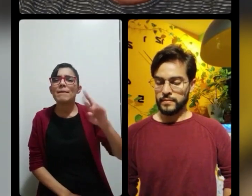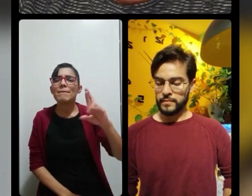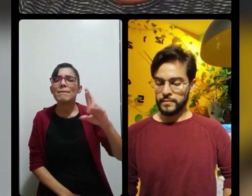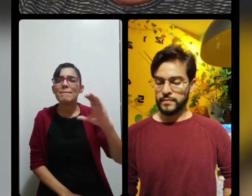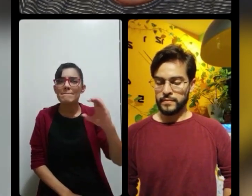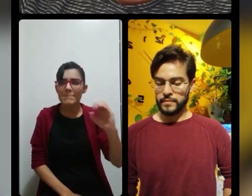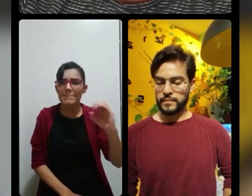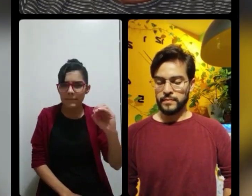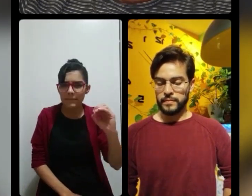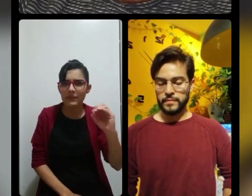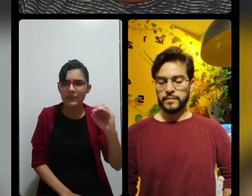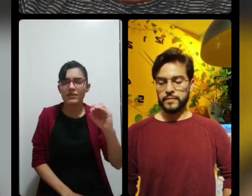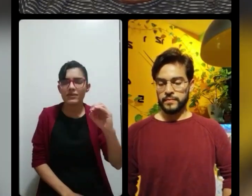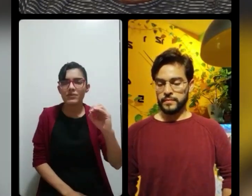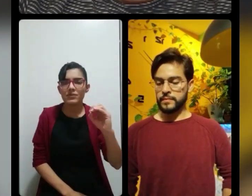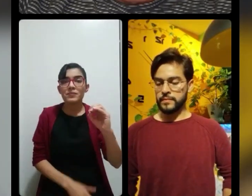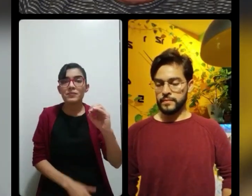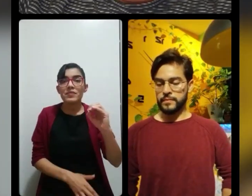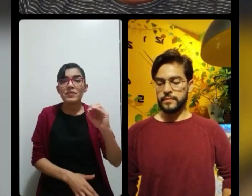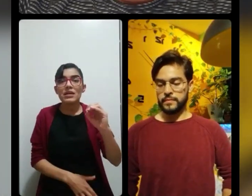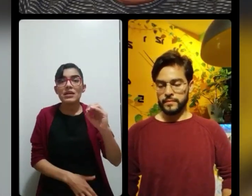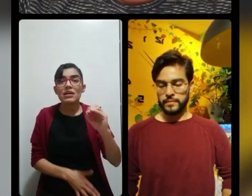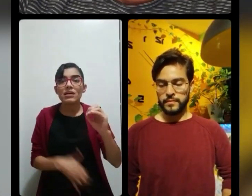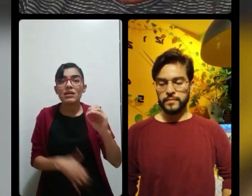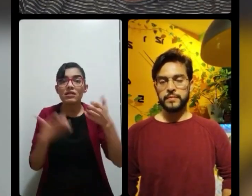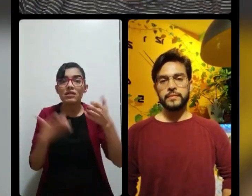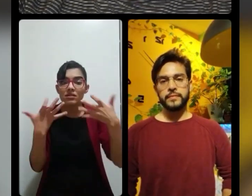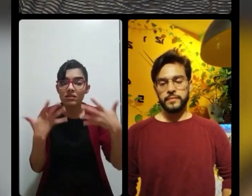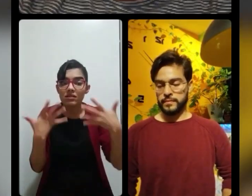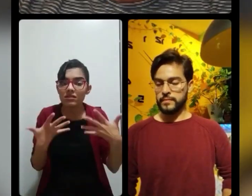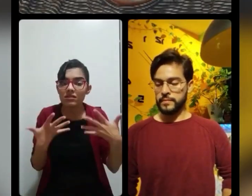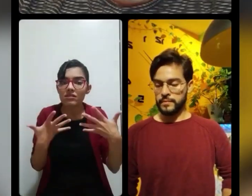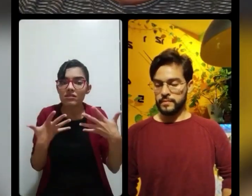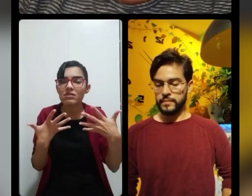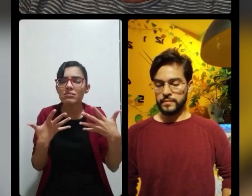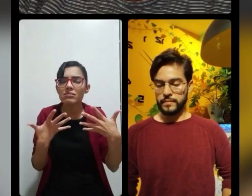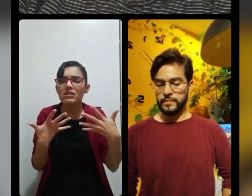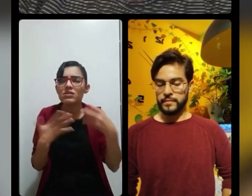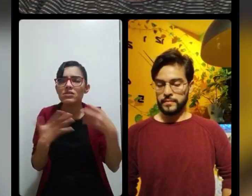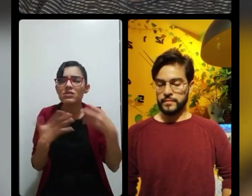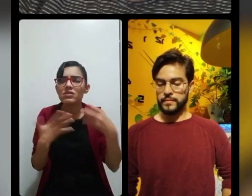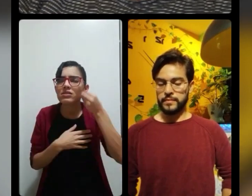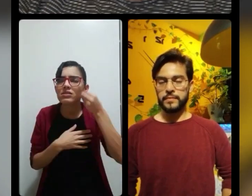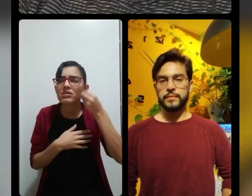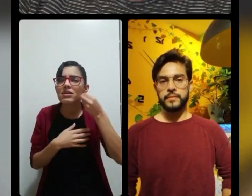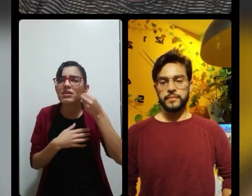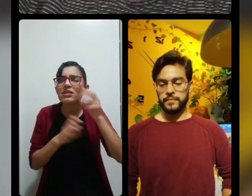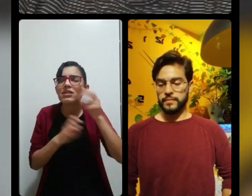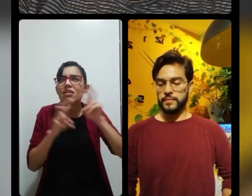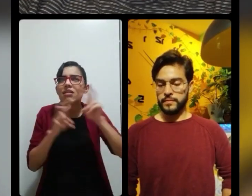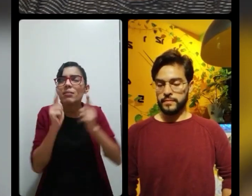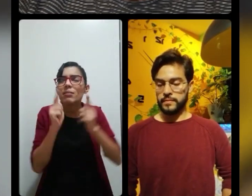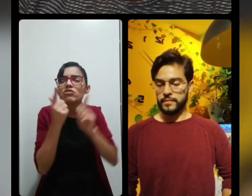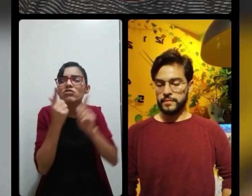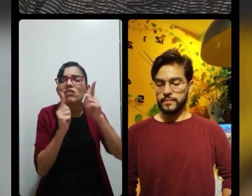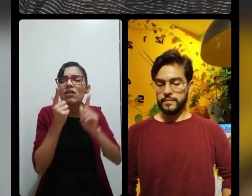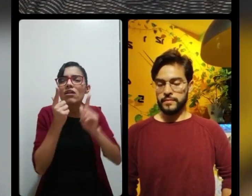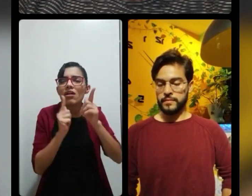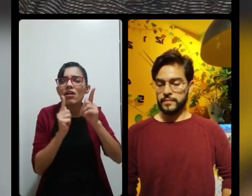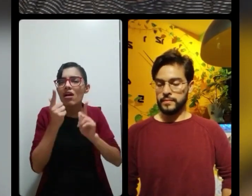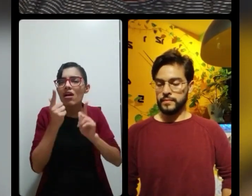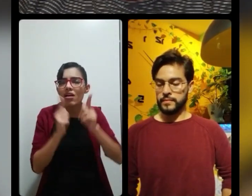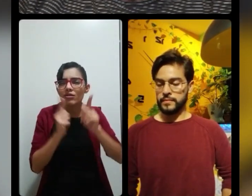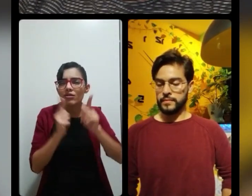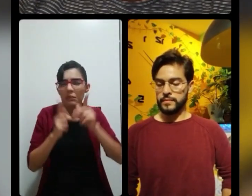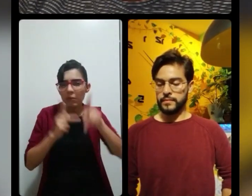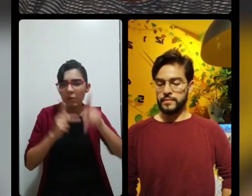essa separata, que ele deu o título de Gestos Populares. Mas, na verdade, essa visão pioneira é de Cascudo, numa ata